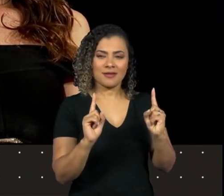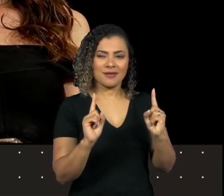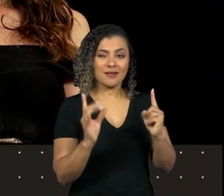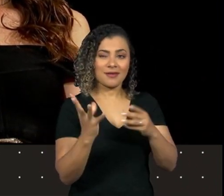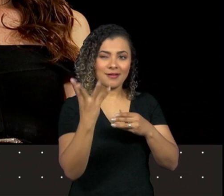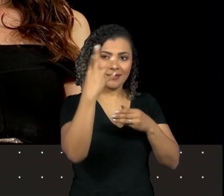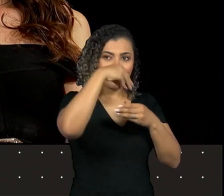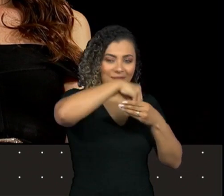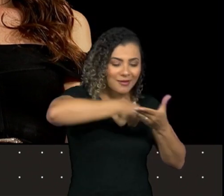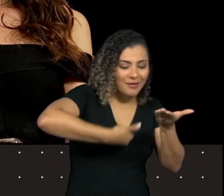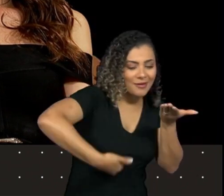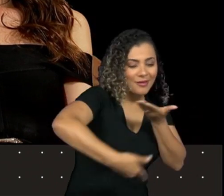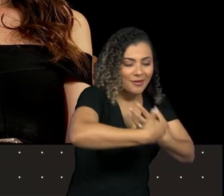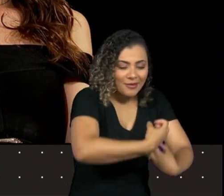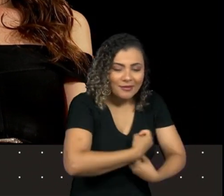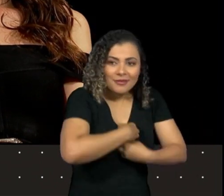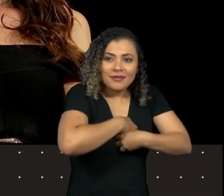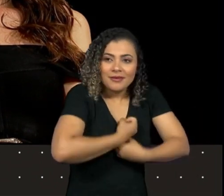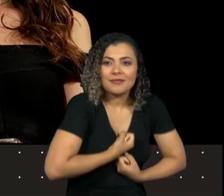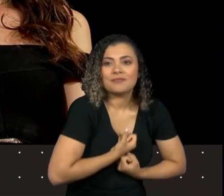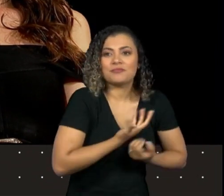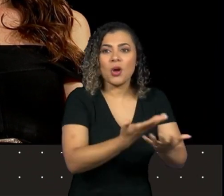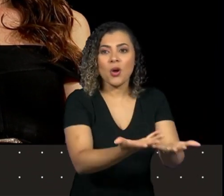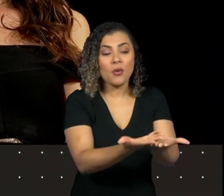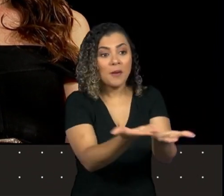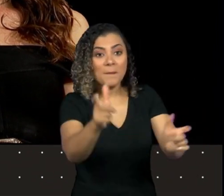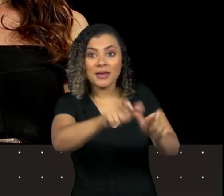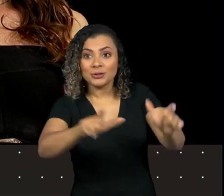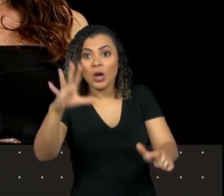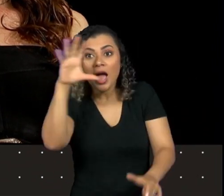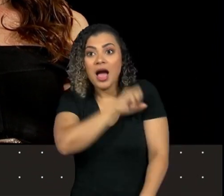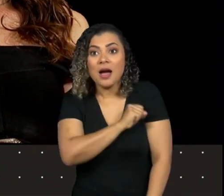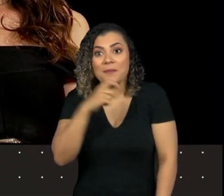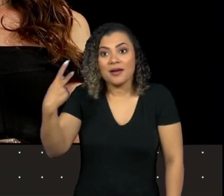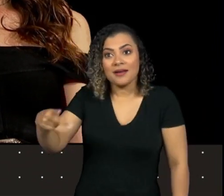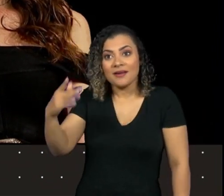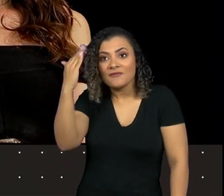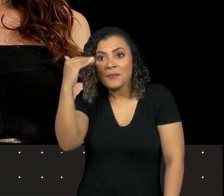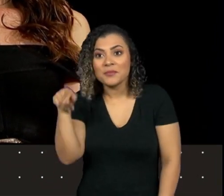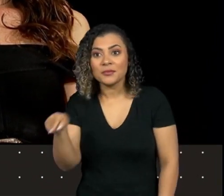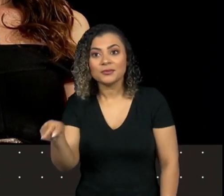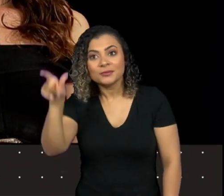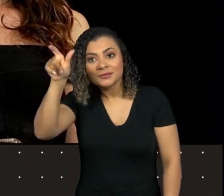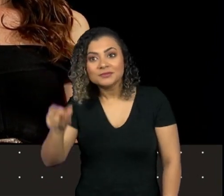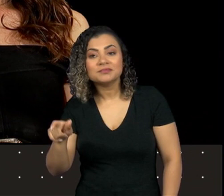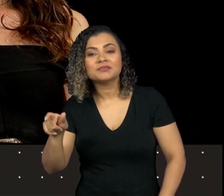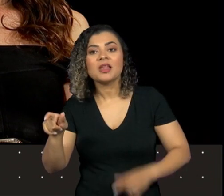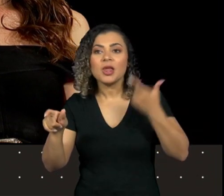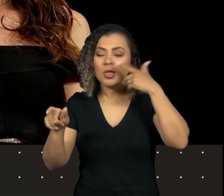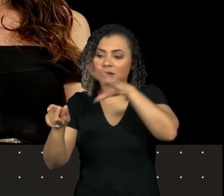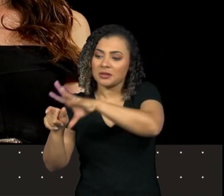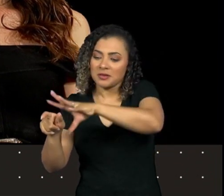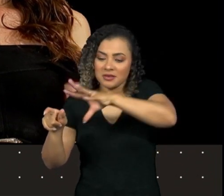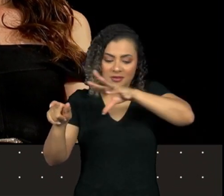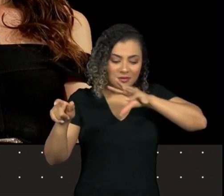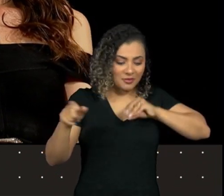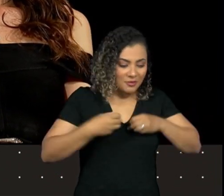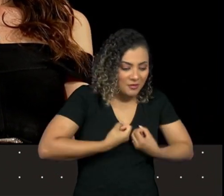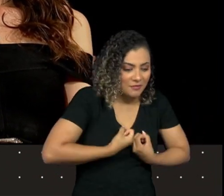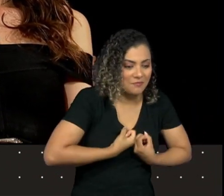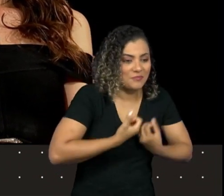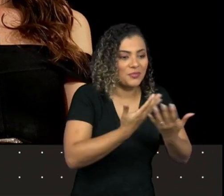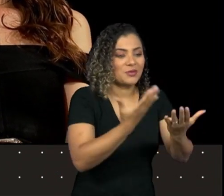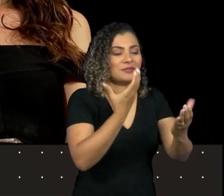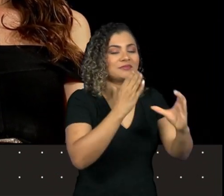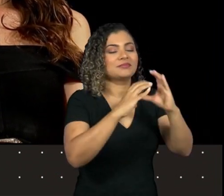seu público, conseguindo trazer para a gente assim, de uma maneira tão profunda, tão sensível, a